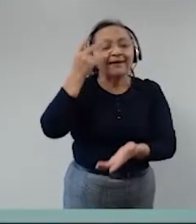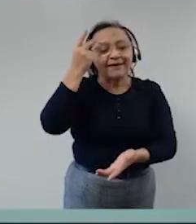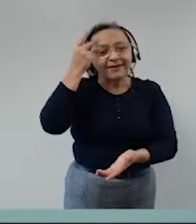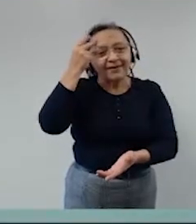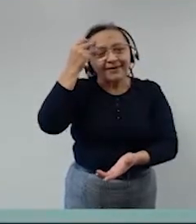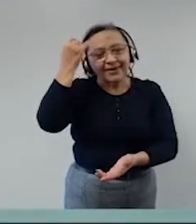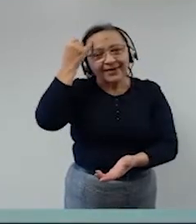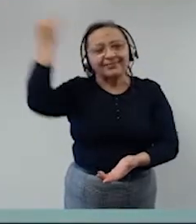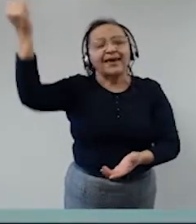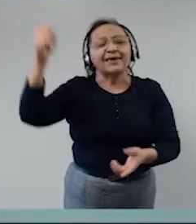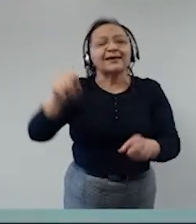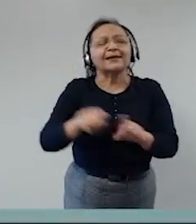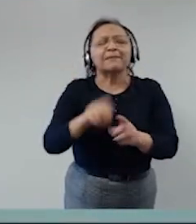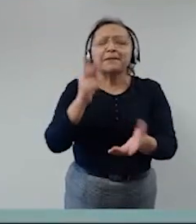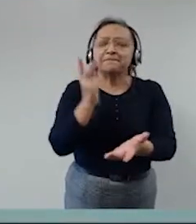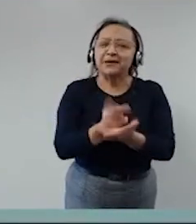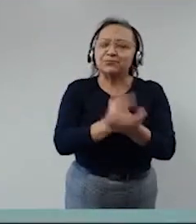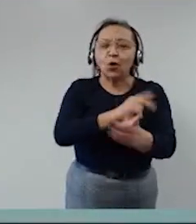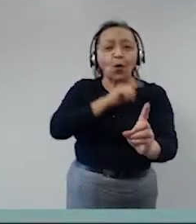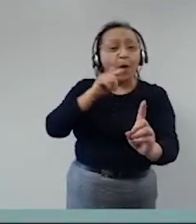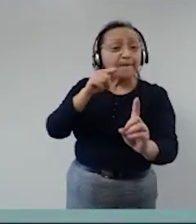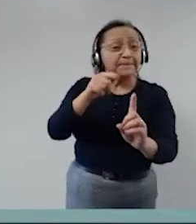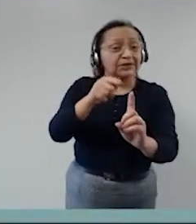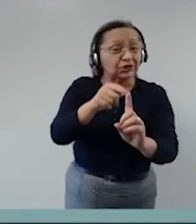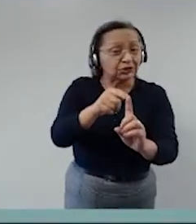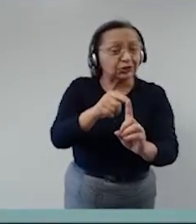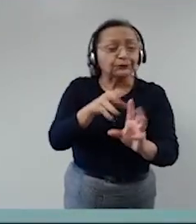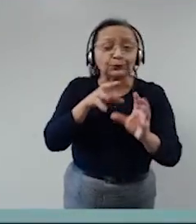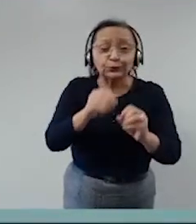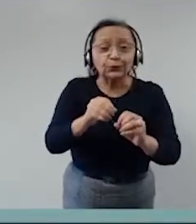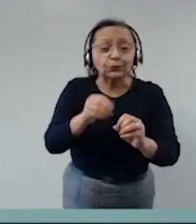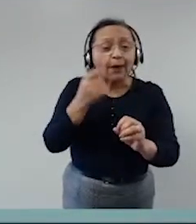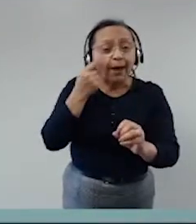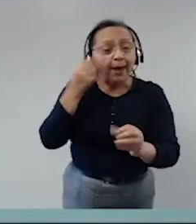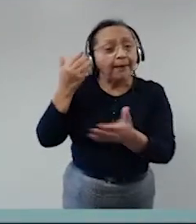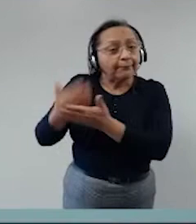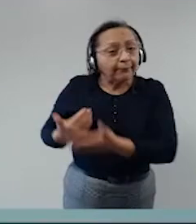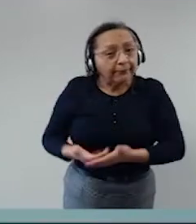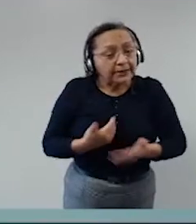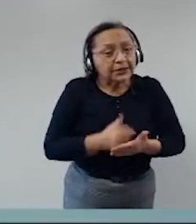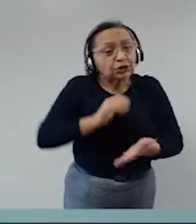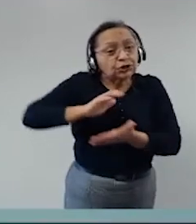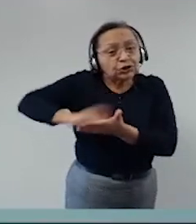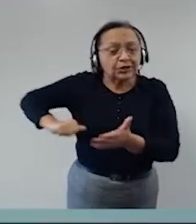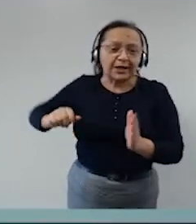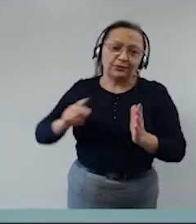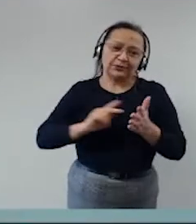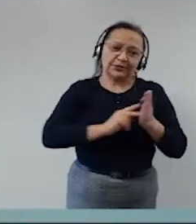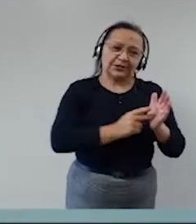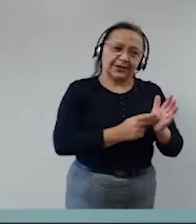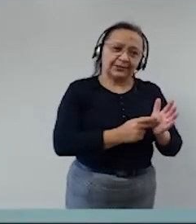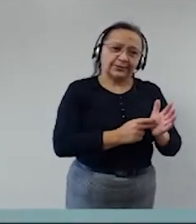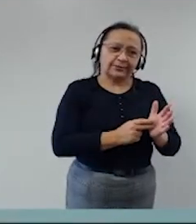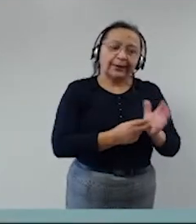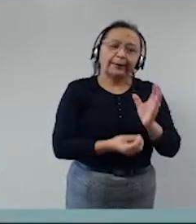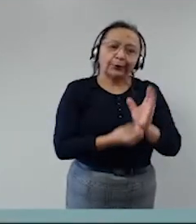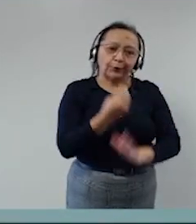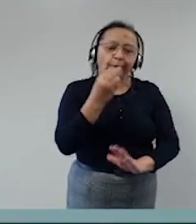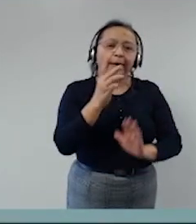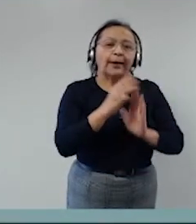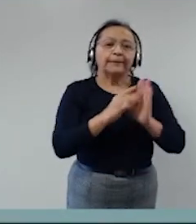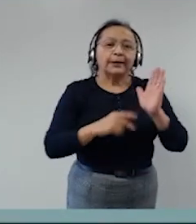de retirar a atuação do sindicato, veio a medida provisória 905. E durante a